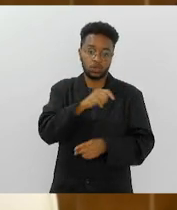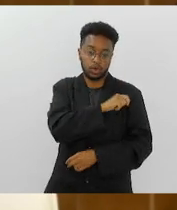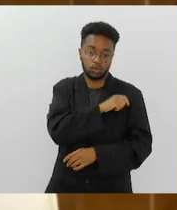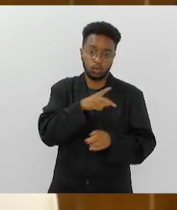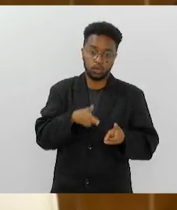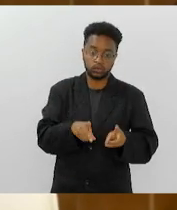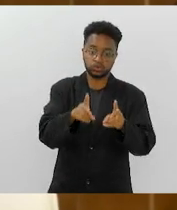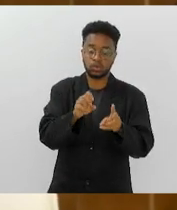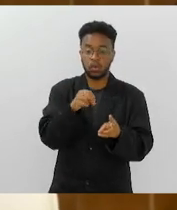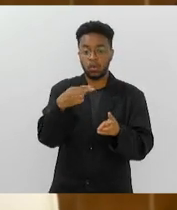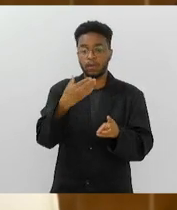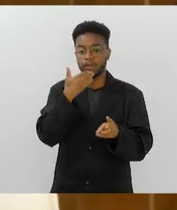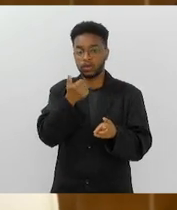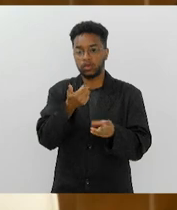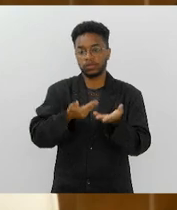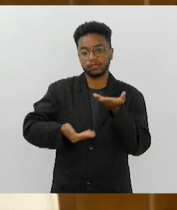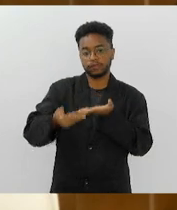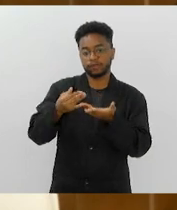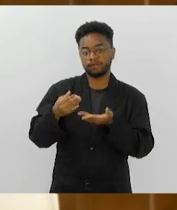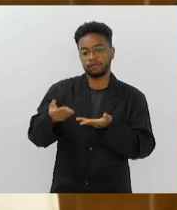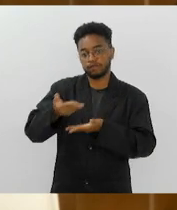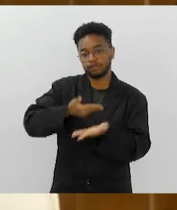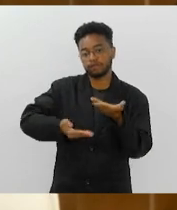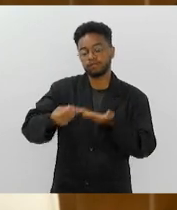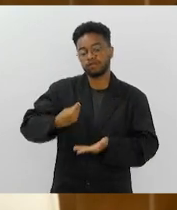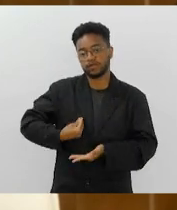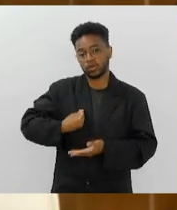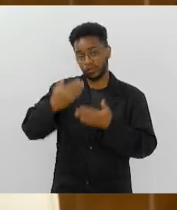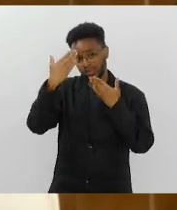da convivência. Obrigada. É um desafio